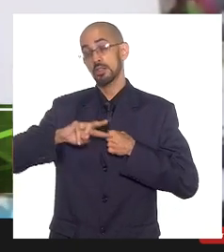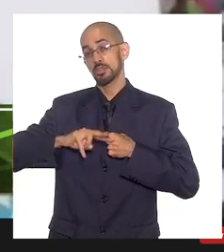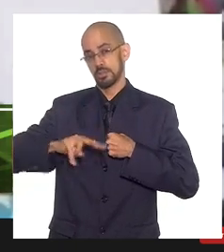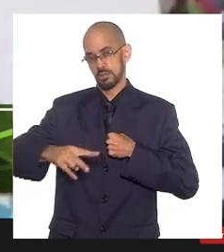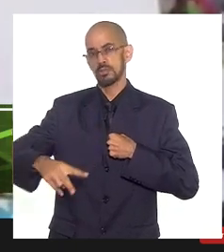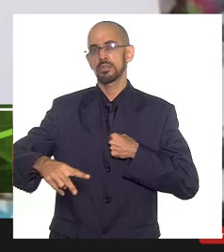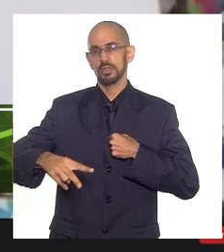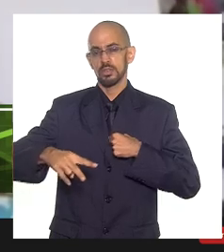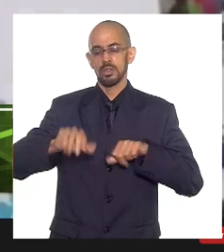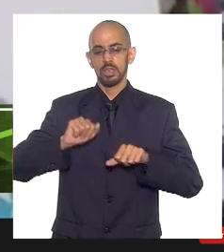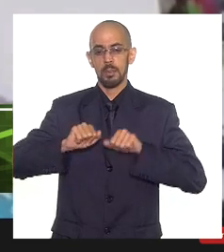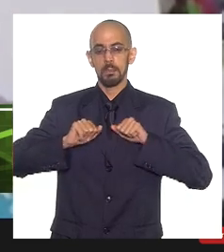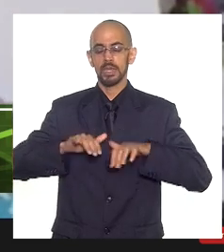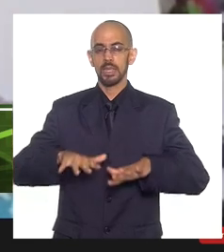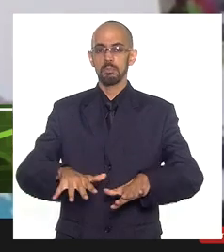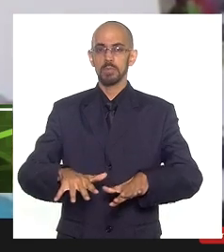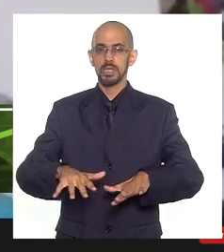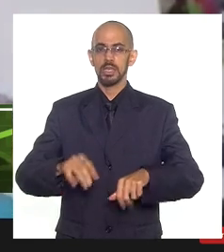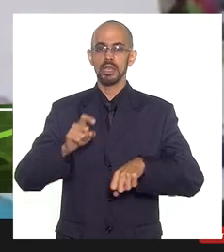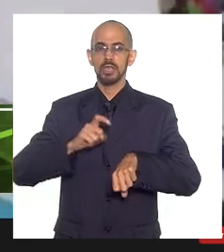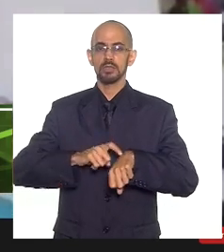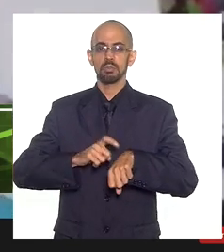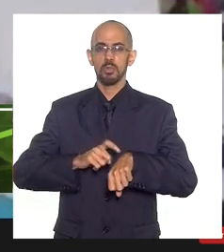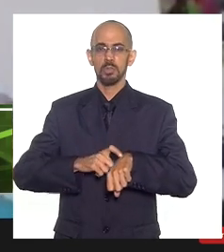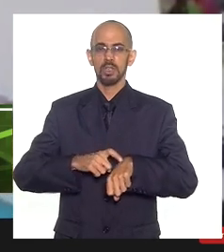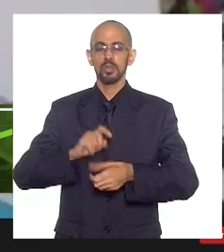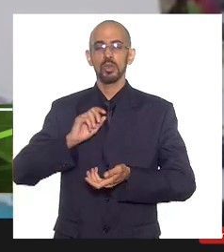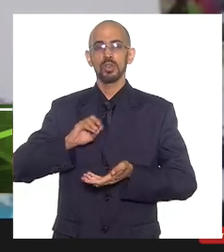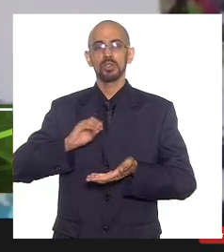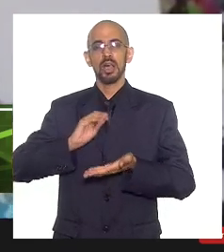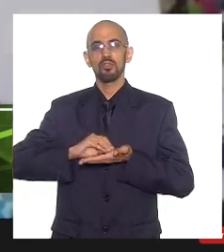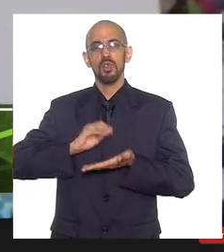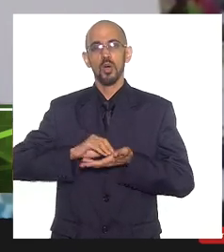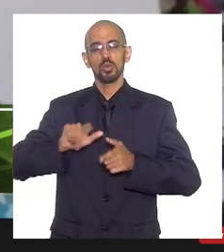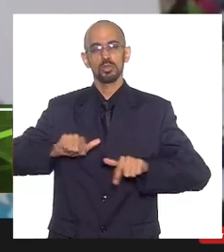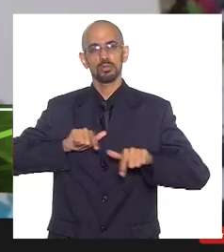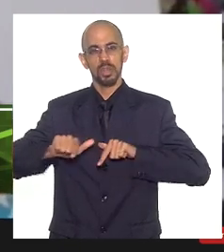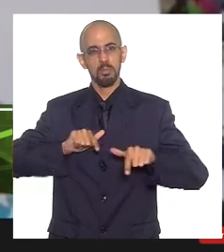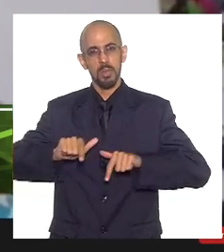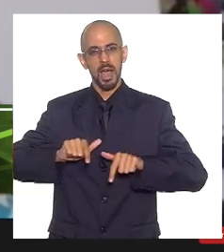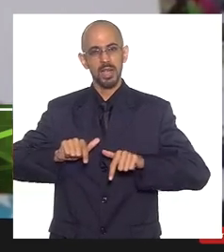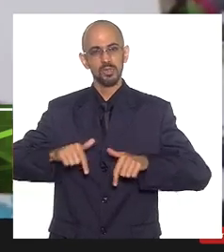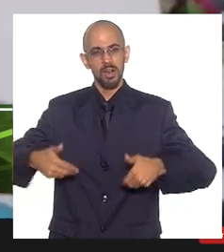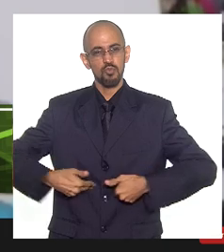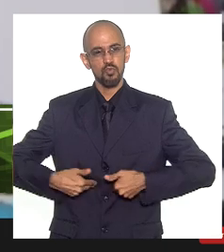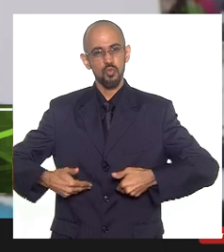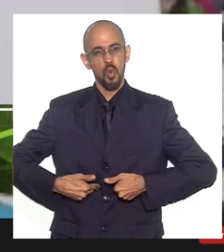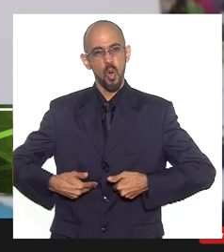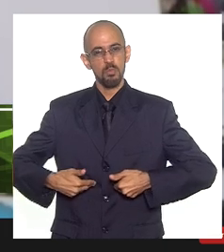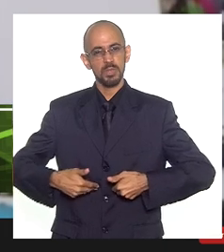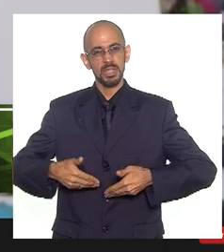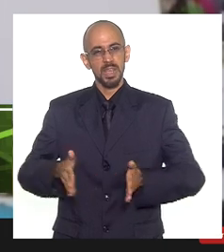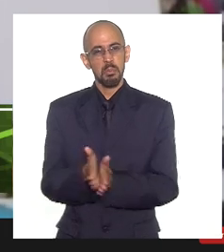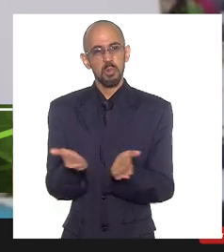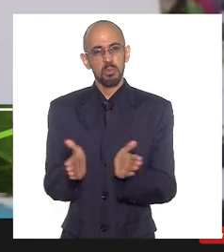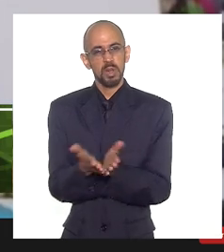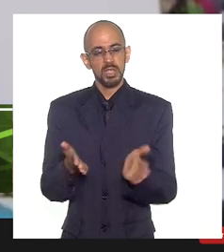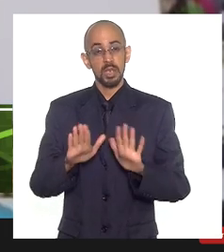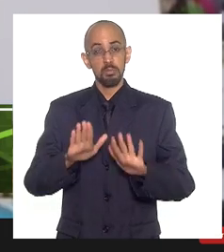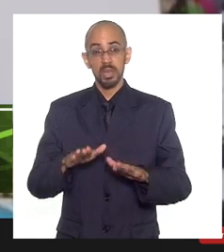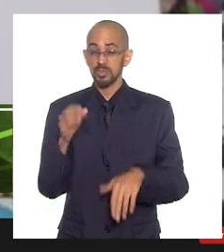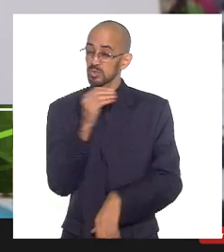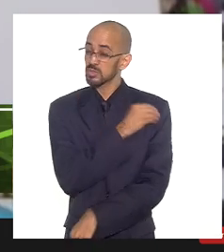pandemia e o isolamento e o desemprego e a fome e a miséria estão produzindo neste país mas os nossos estudantes são os mais